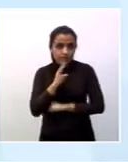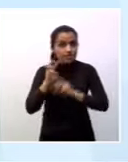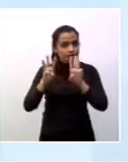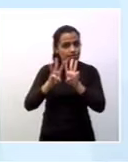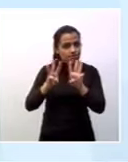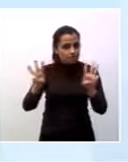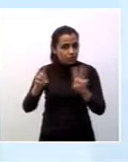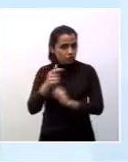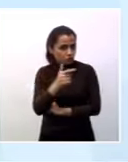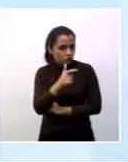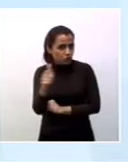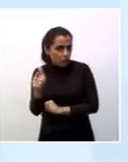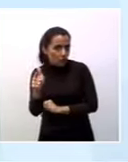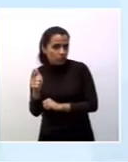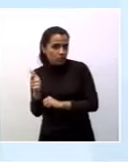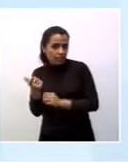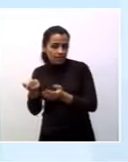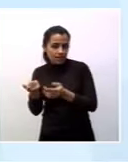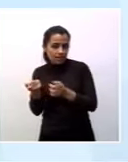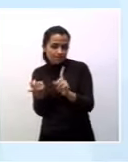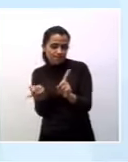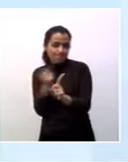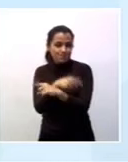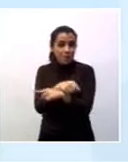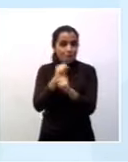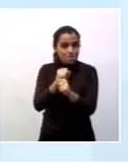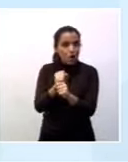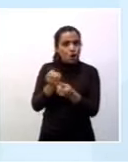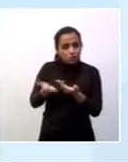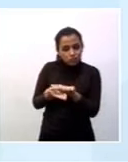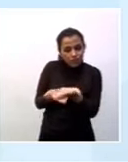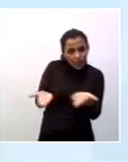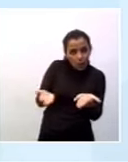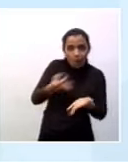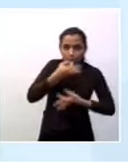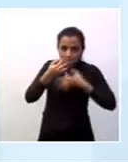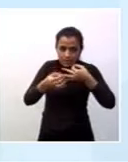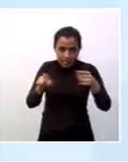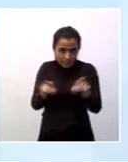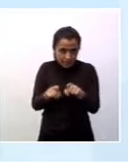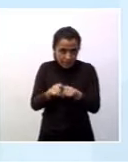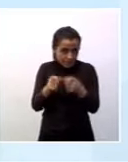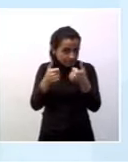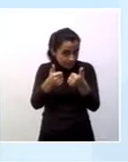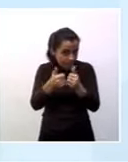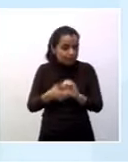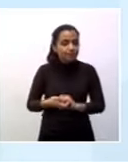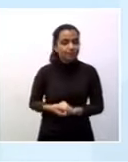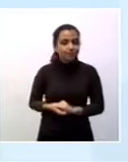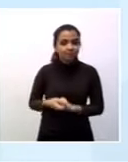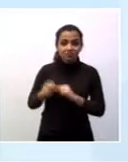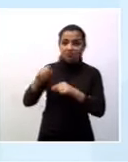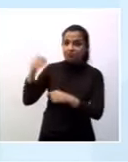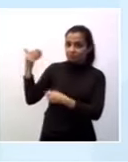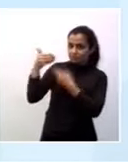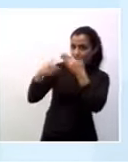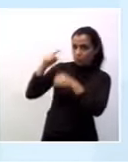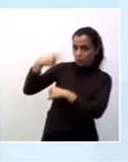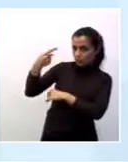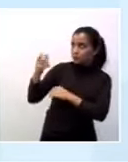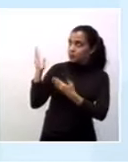passam essa releitura das notícias de maneira engraçada pode comentar aqui embaixo de também quer saber tá pode passar para o